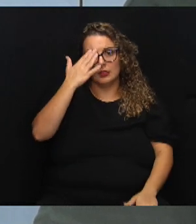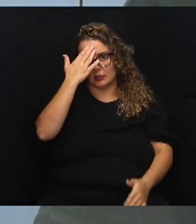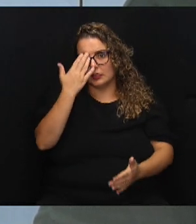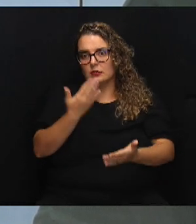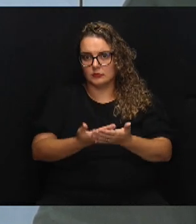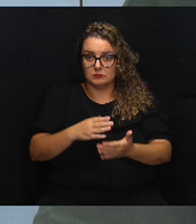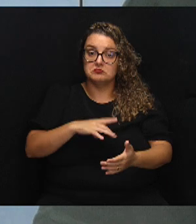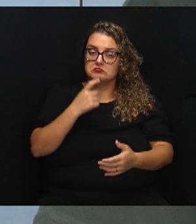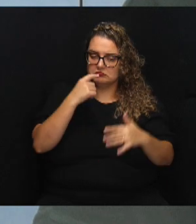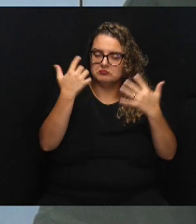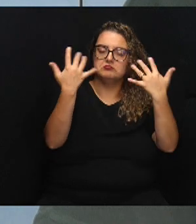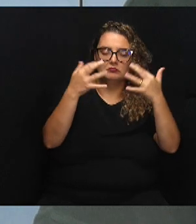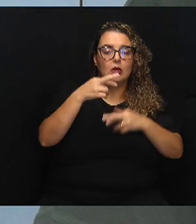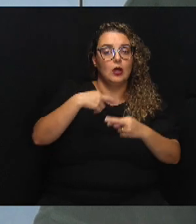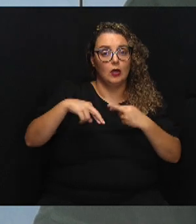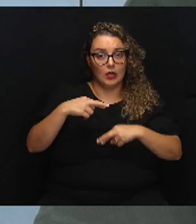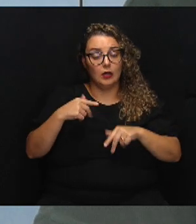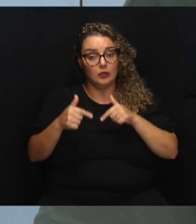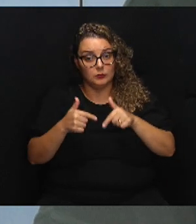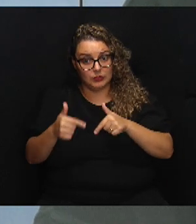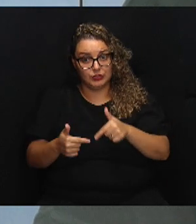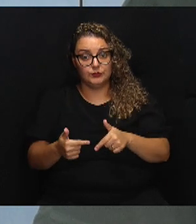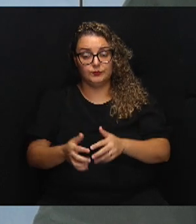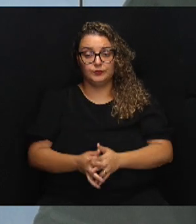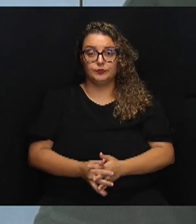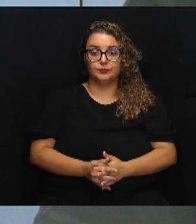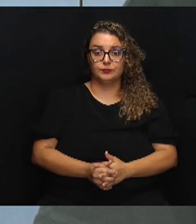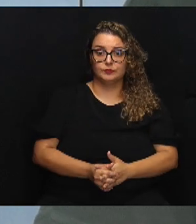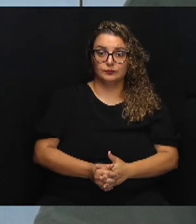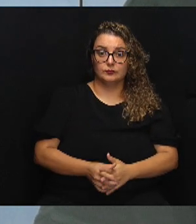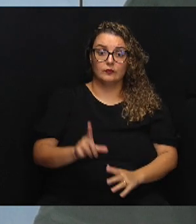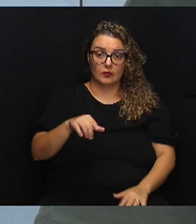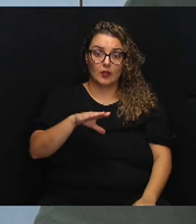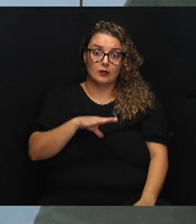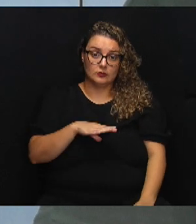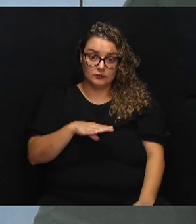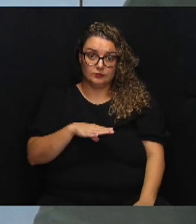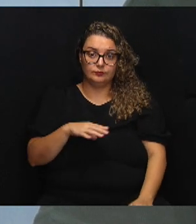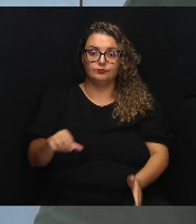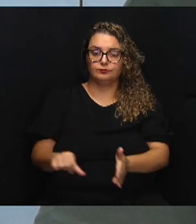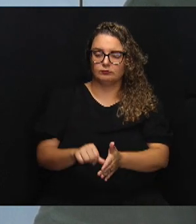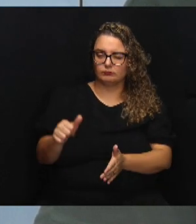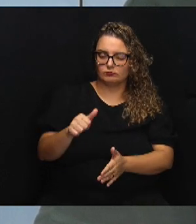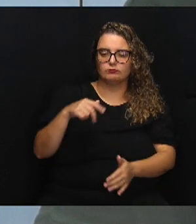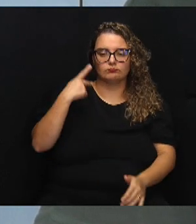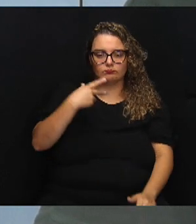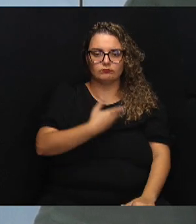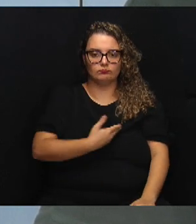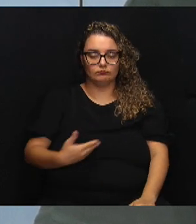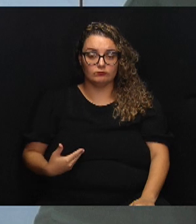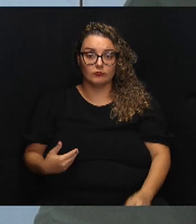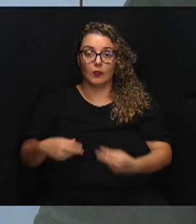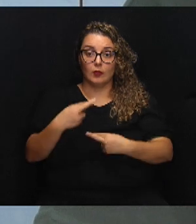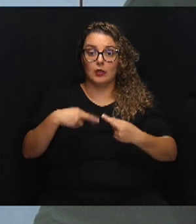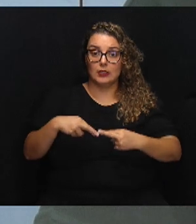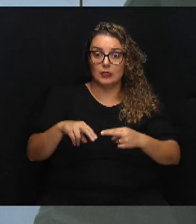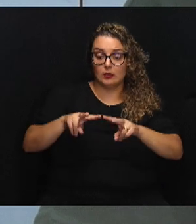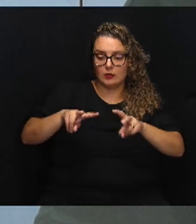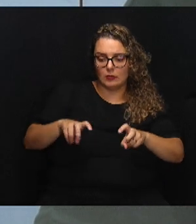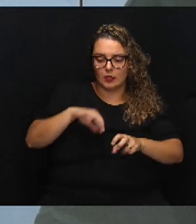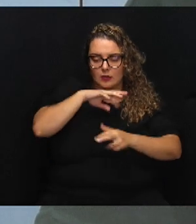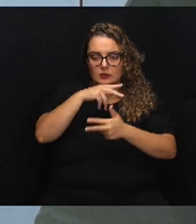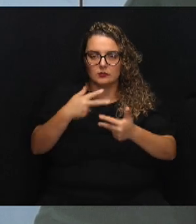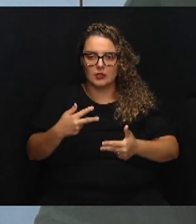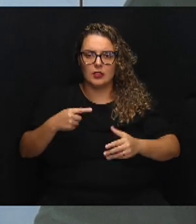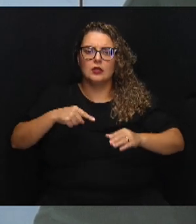de parabéns em relação ao seu trabalho. Ela é uma cidade que é pioneira em políticas públicas da causa animal e avançou